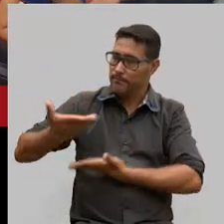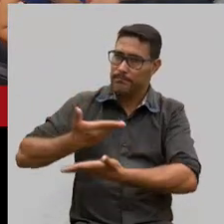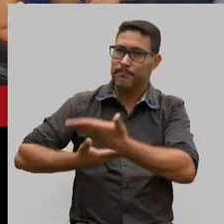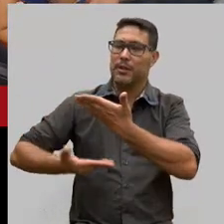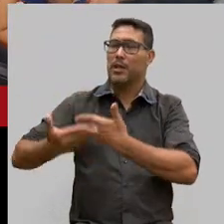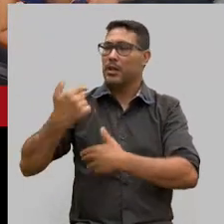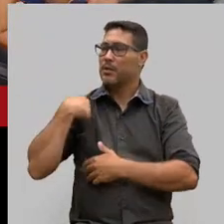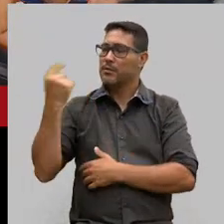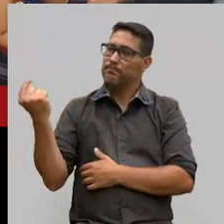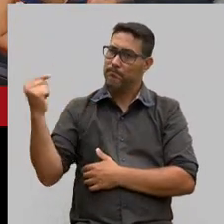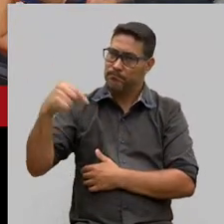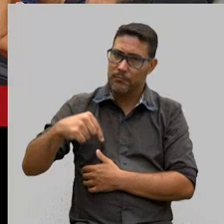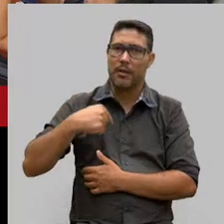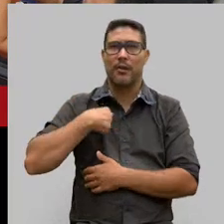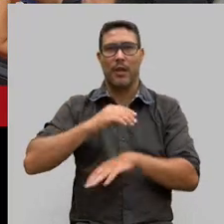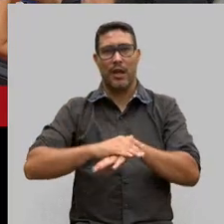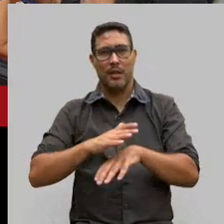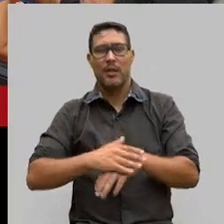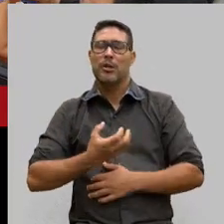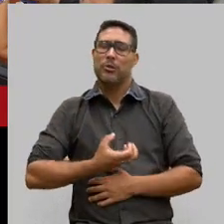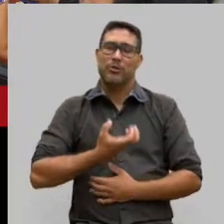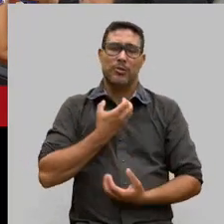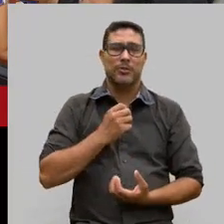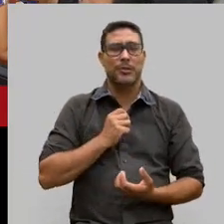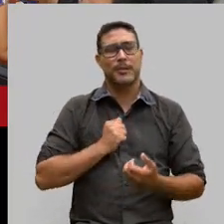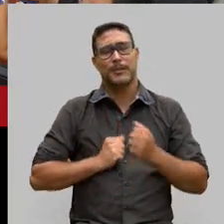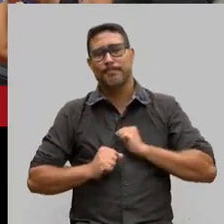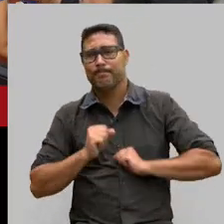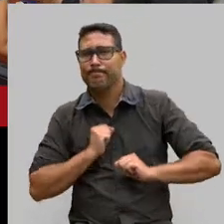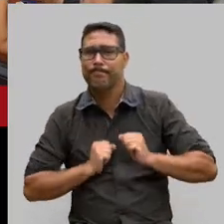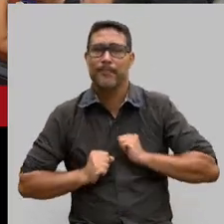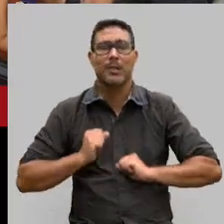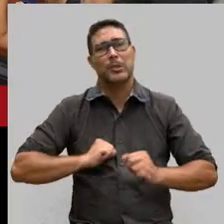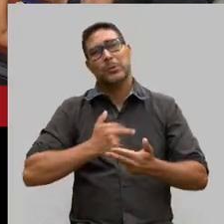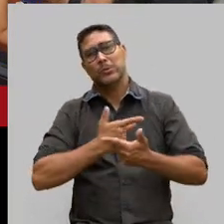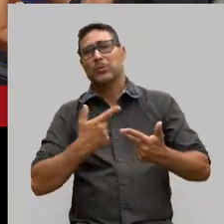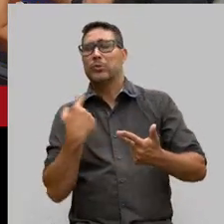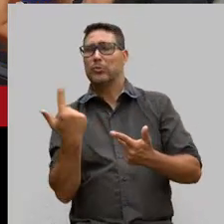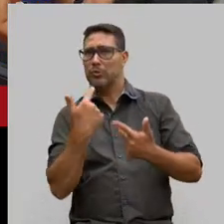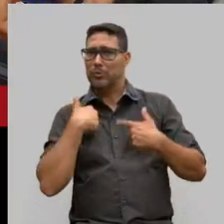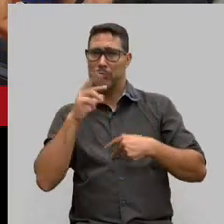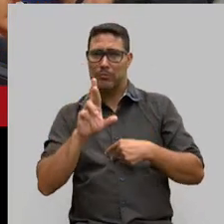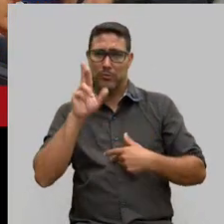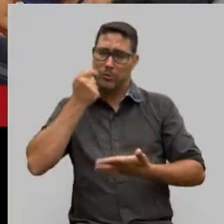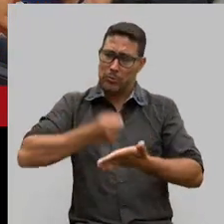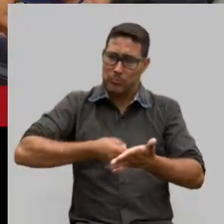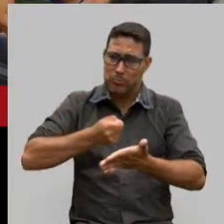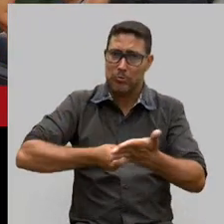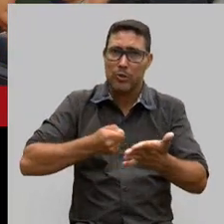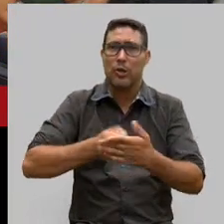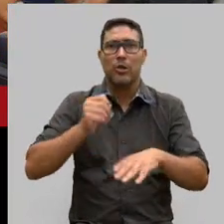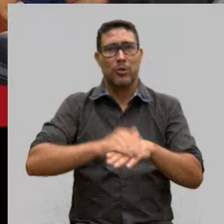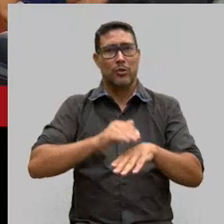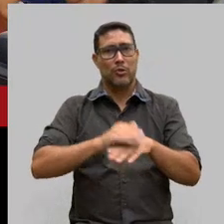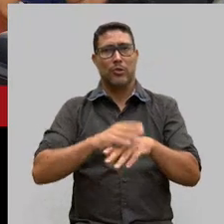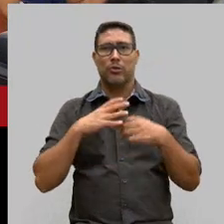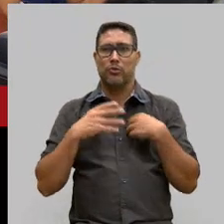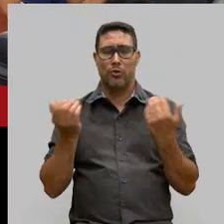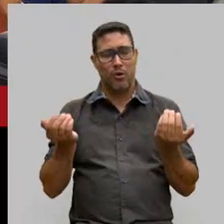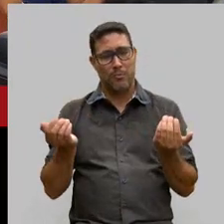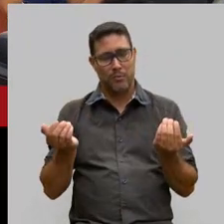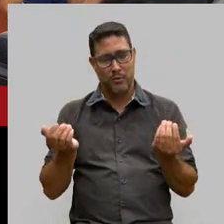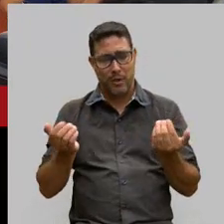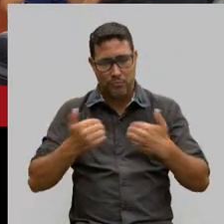gente as nossas angust nossos desafios nós que somos militantes que somos autistas que somos pais atípicos como eu